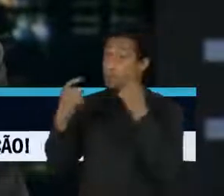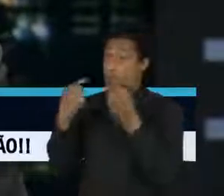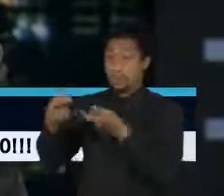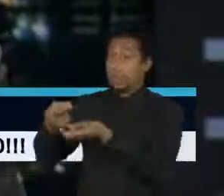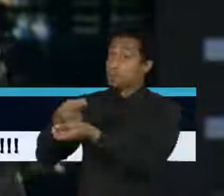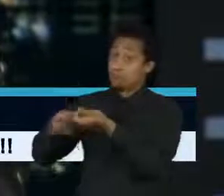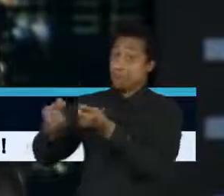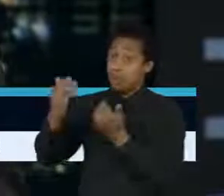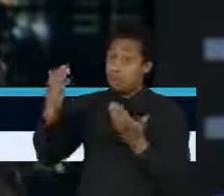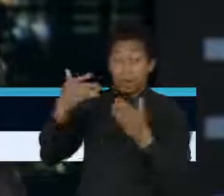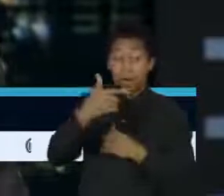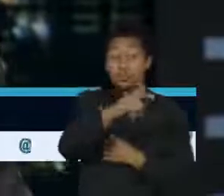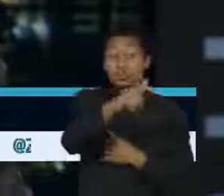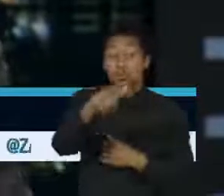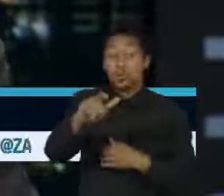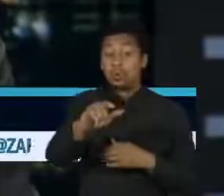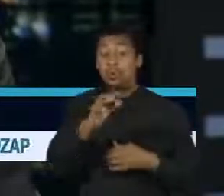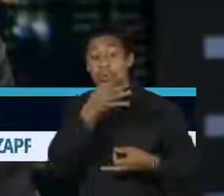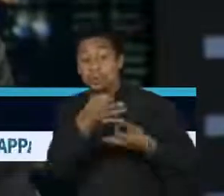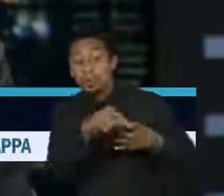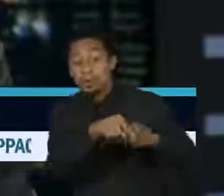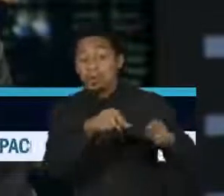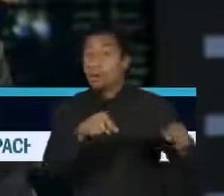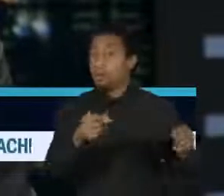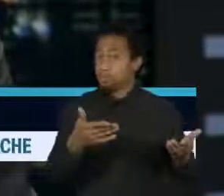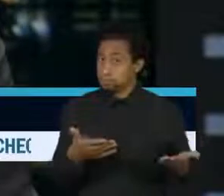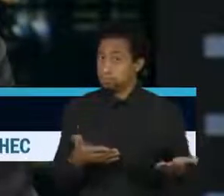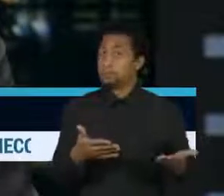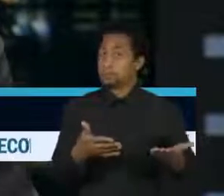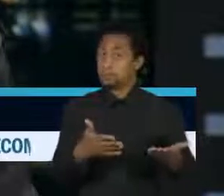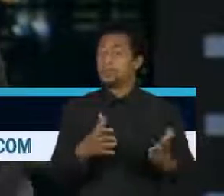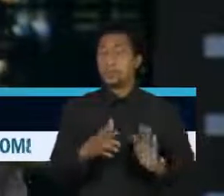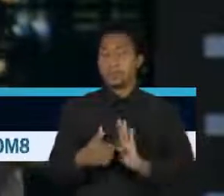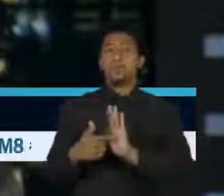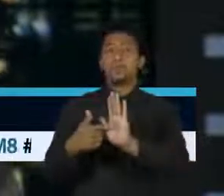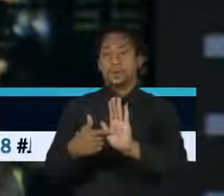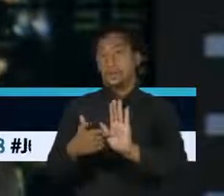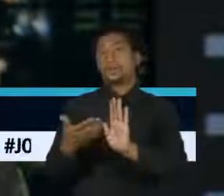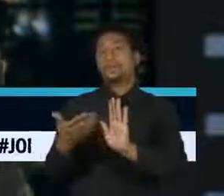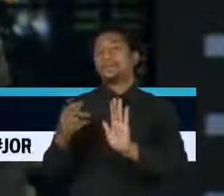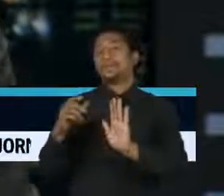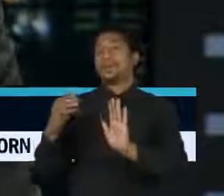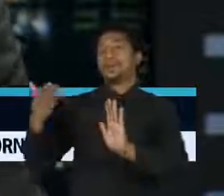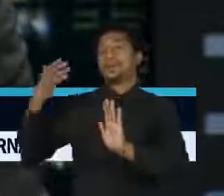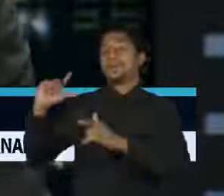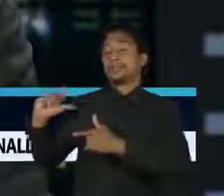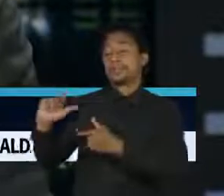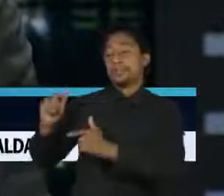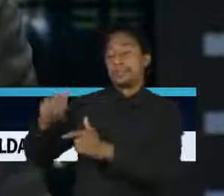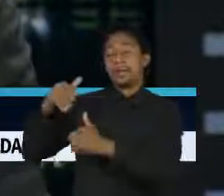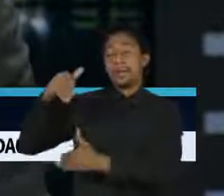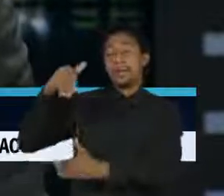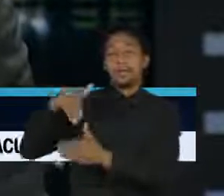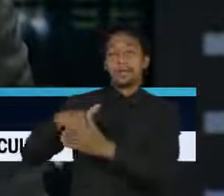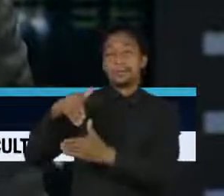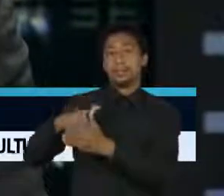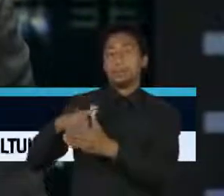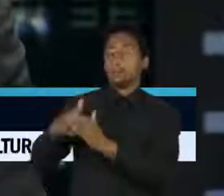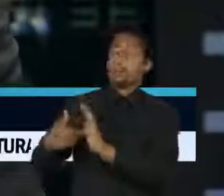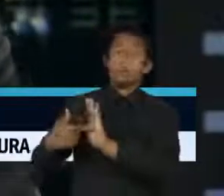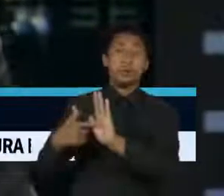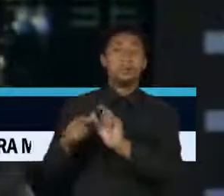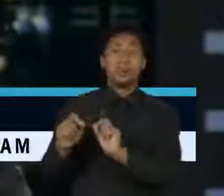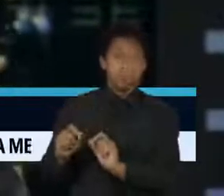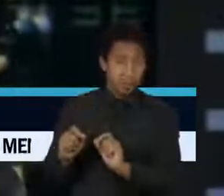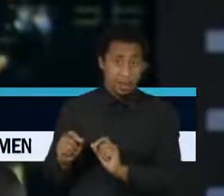volta aquela aquela chave de eleições tradicionais do e onde o bolso